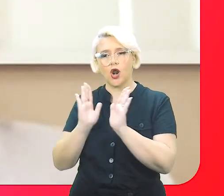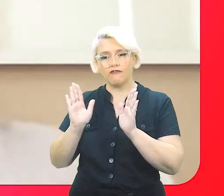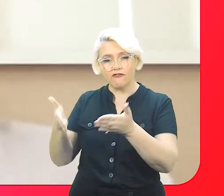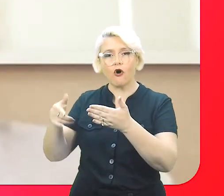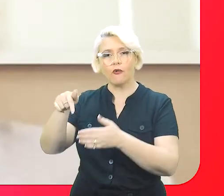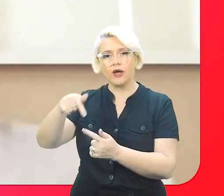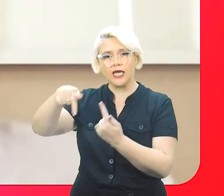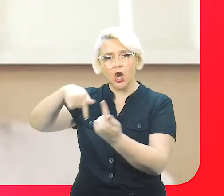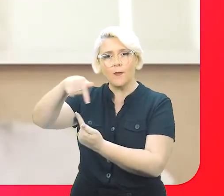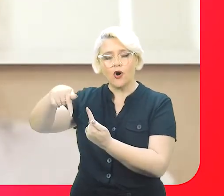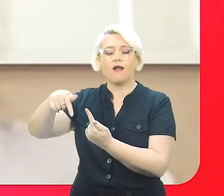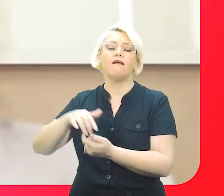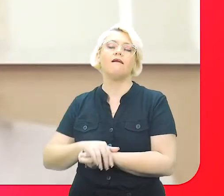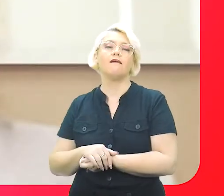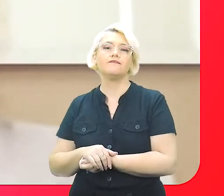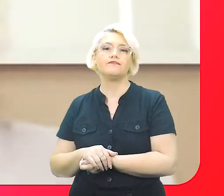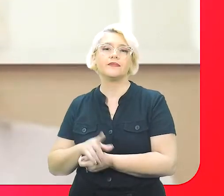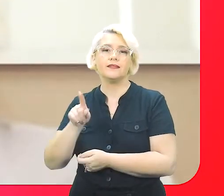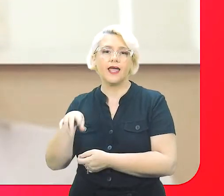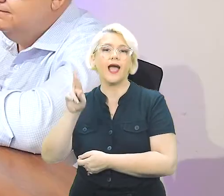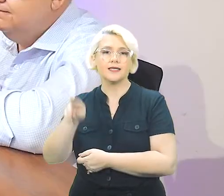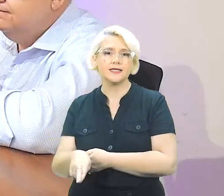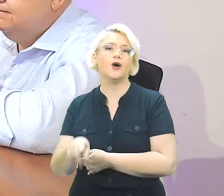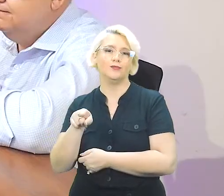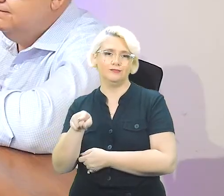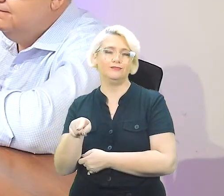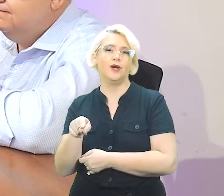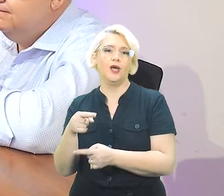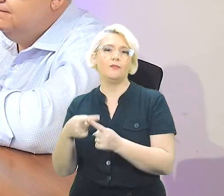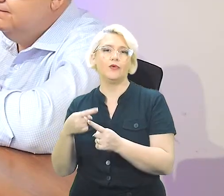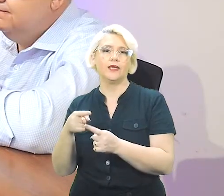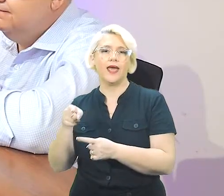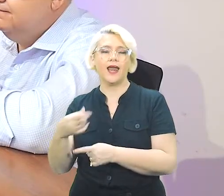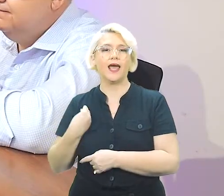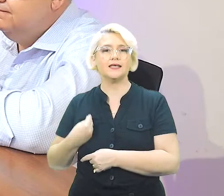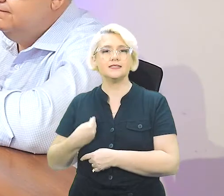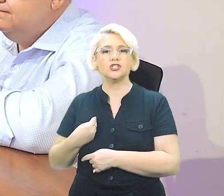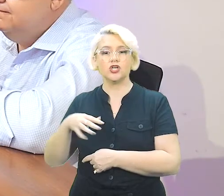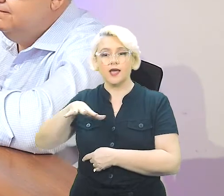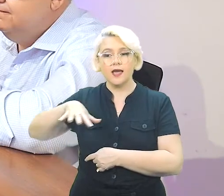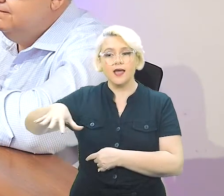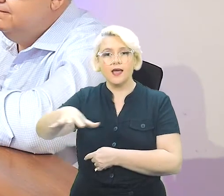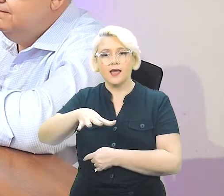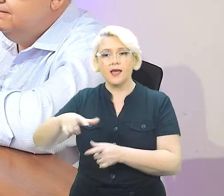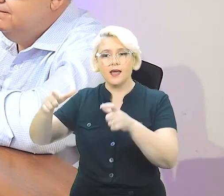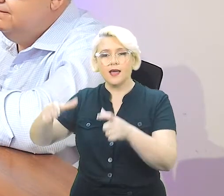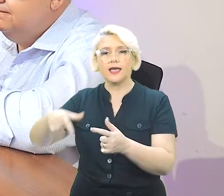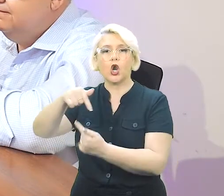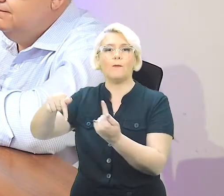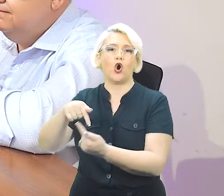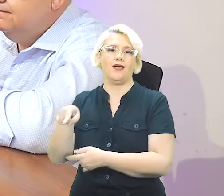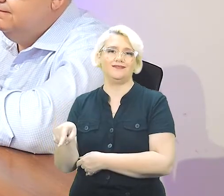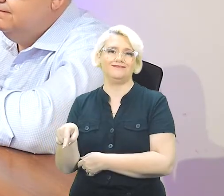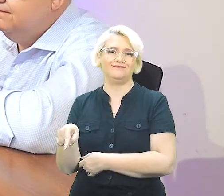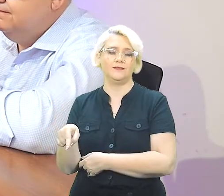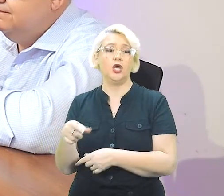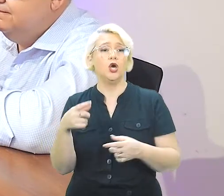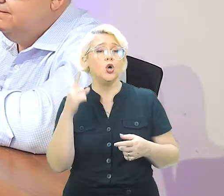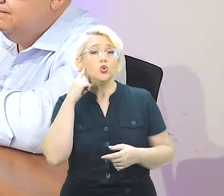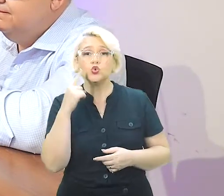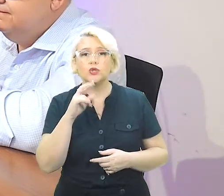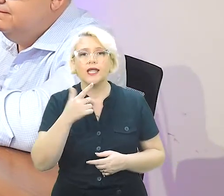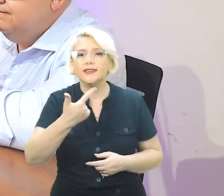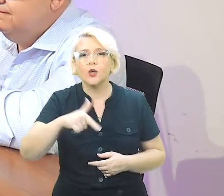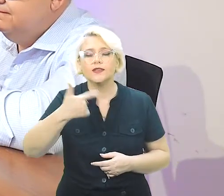específica quilombola, ela tem razão de ser quando ela existe num território quilombola. Os surdos